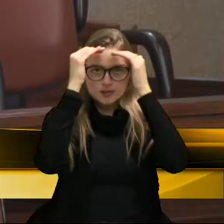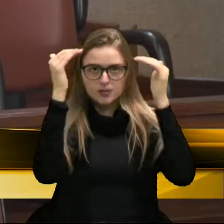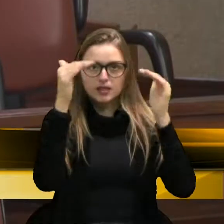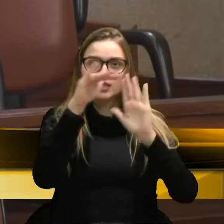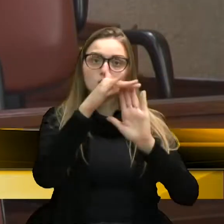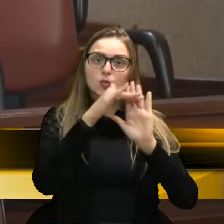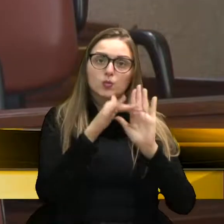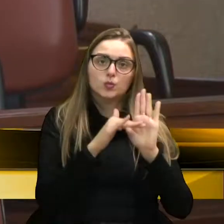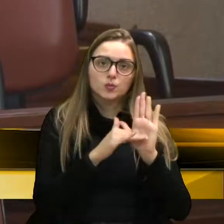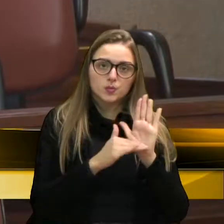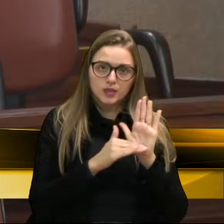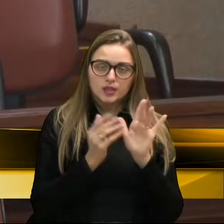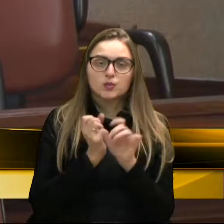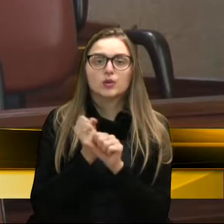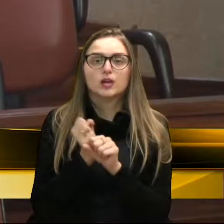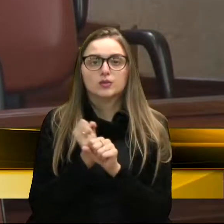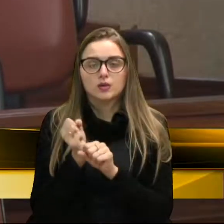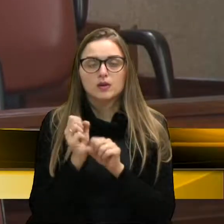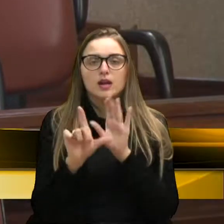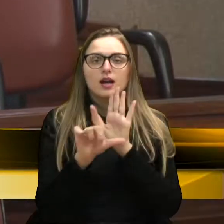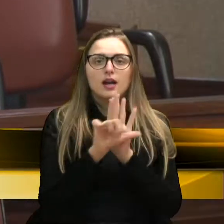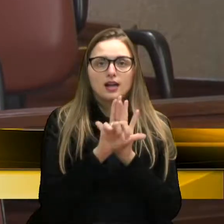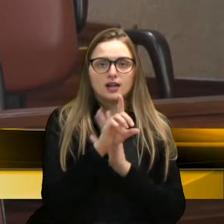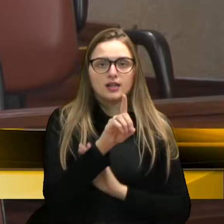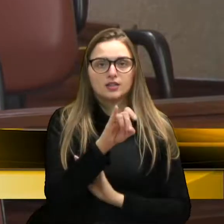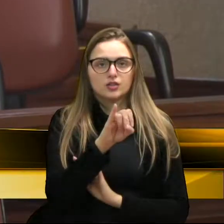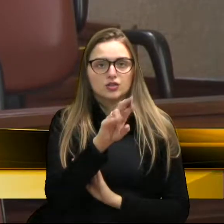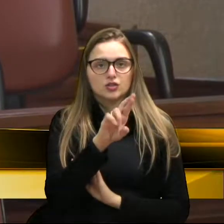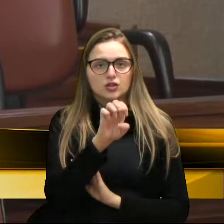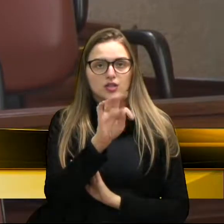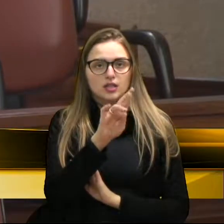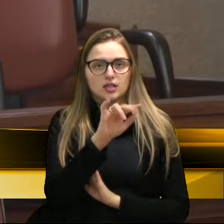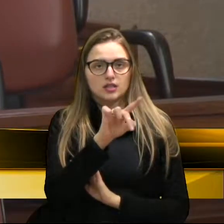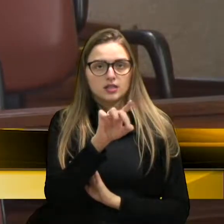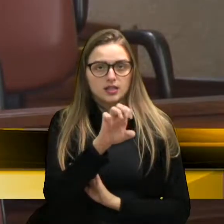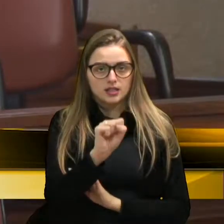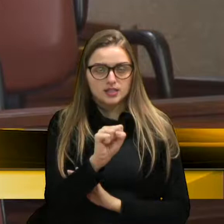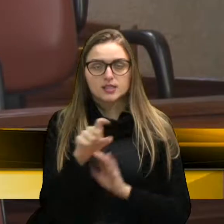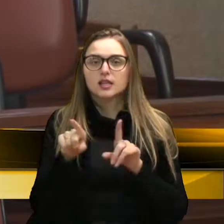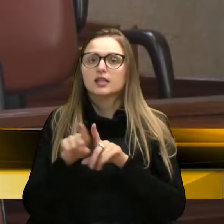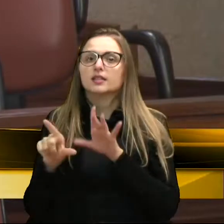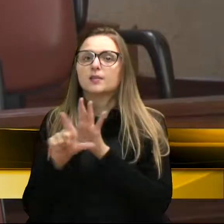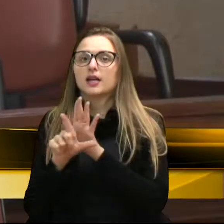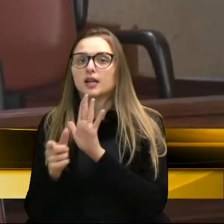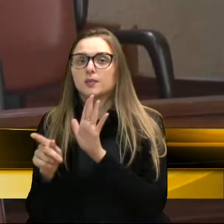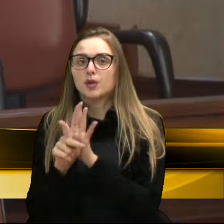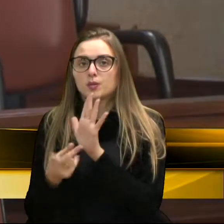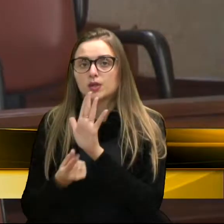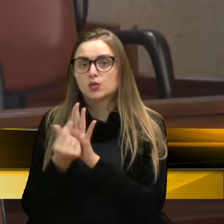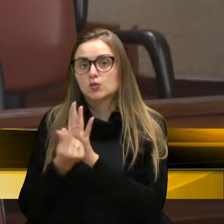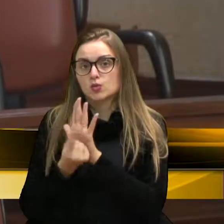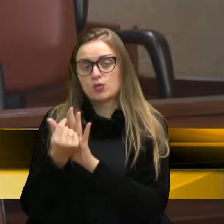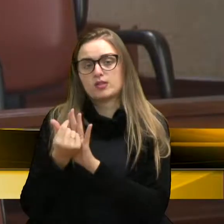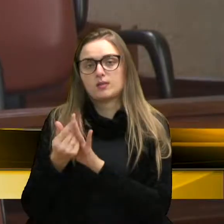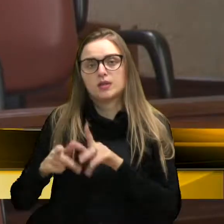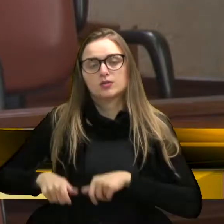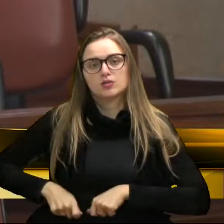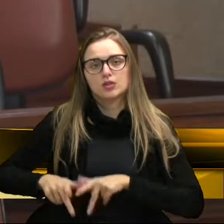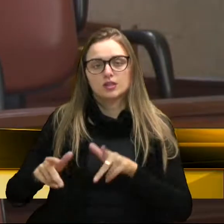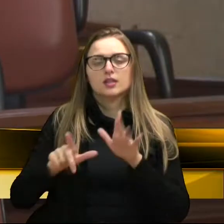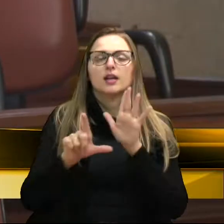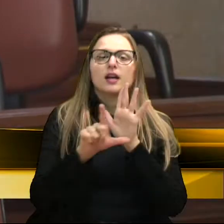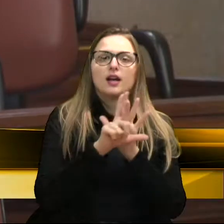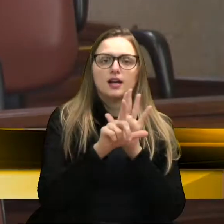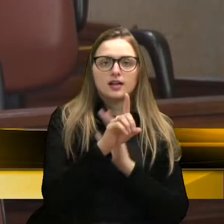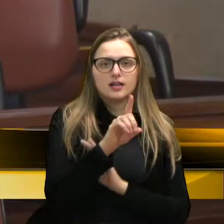plurianual, a Lei de Diretrizes Orçamentárias e as leis de orçamentos anuais. Ainda prevê que a Lei de Diretrizes